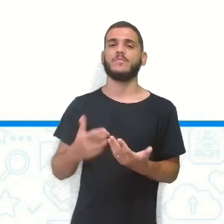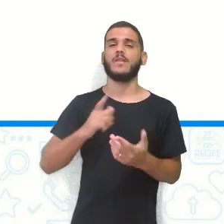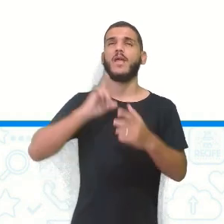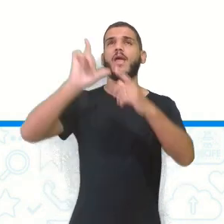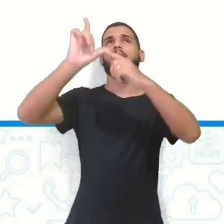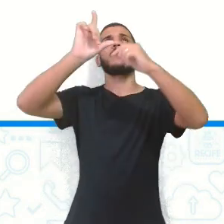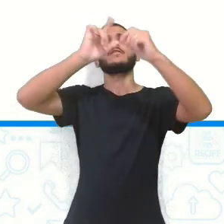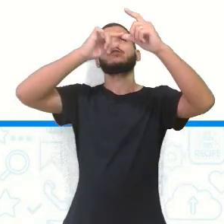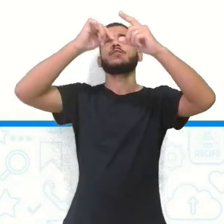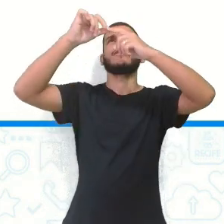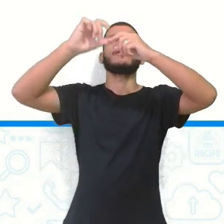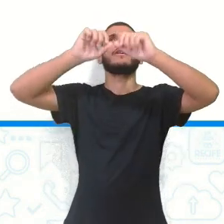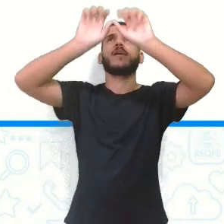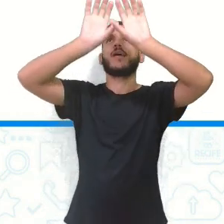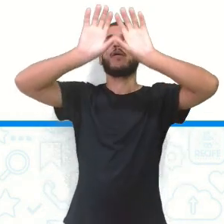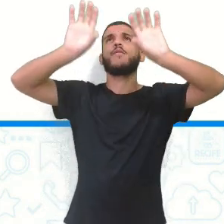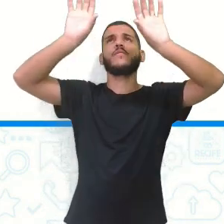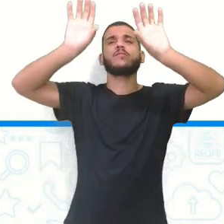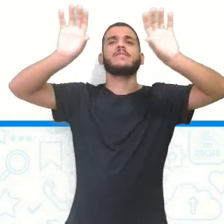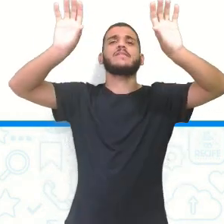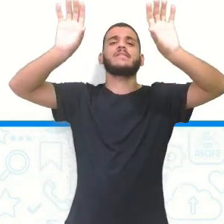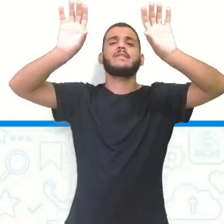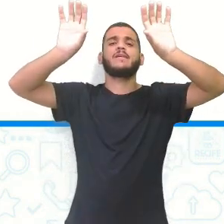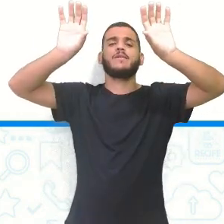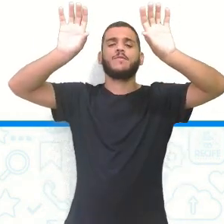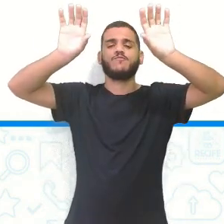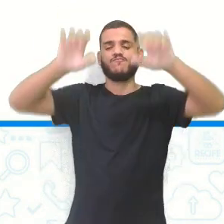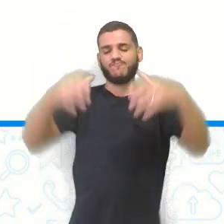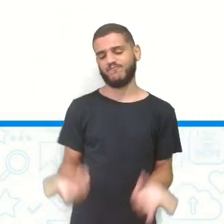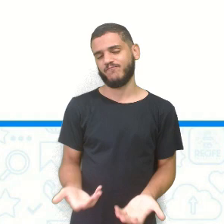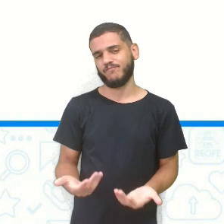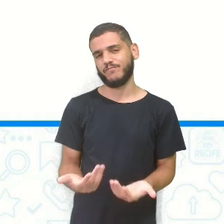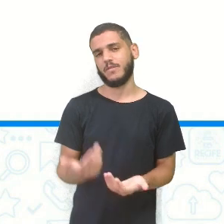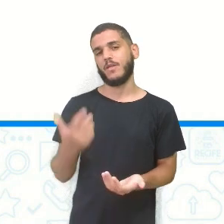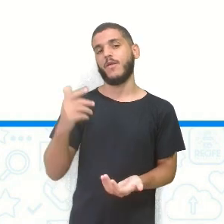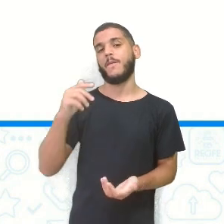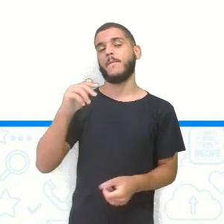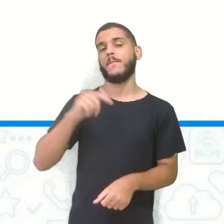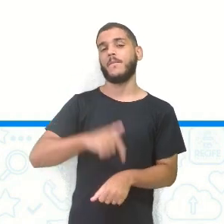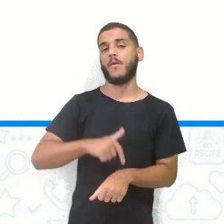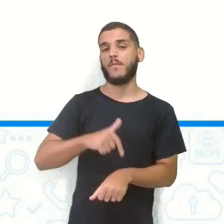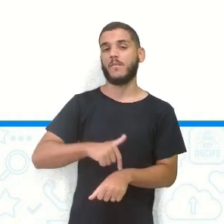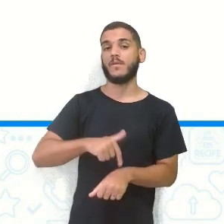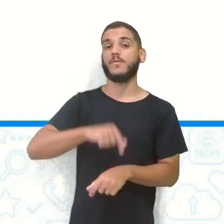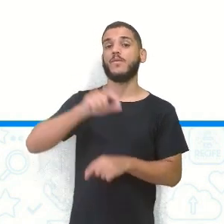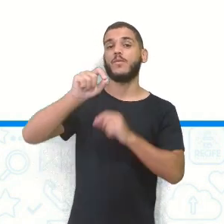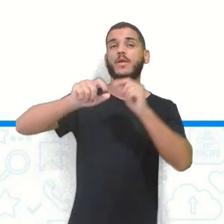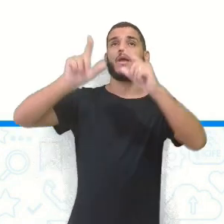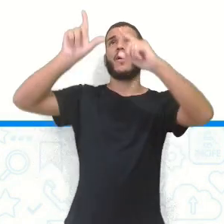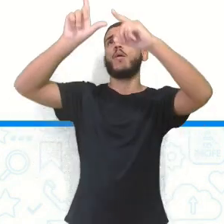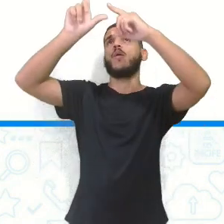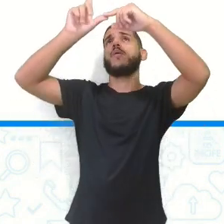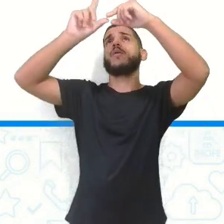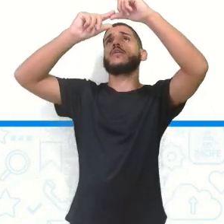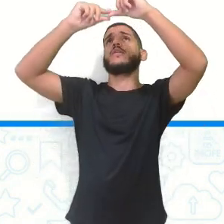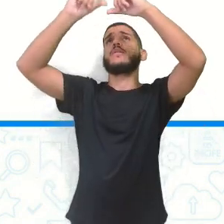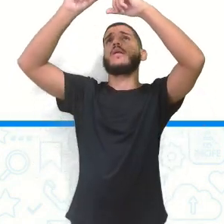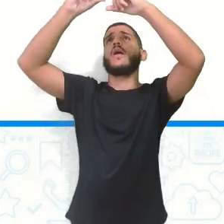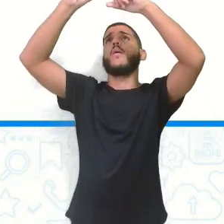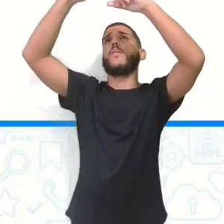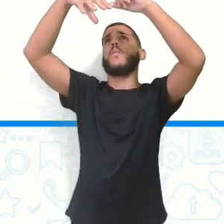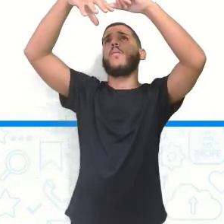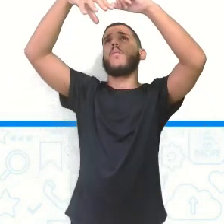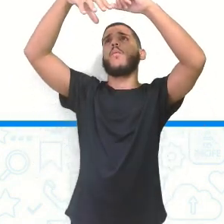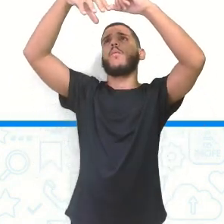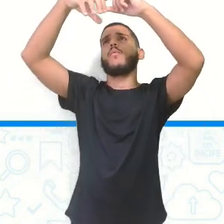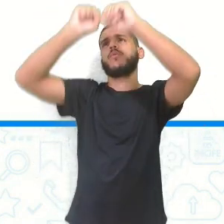daquele céu gelado. Nesse instante, uma estrelinha se apagou no céu, deixando somente um